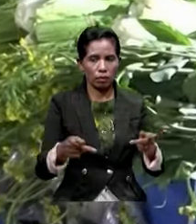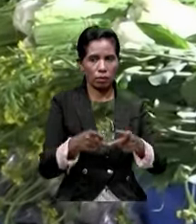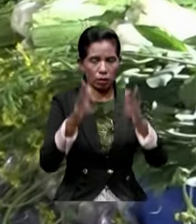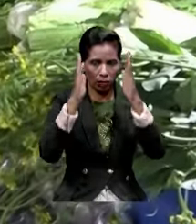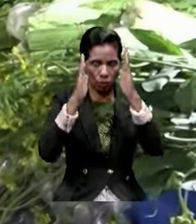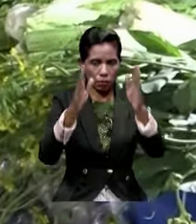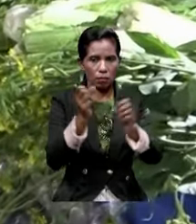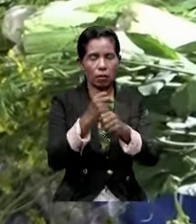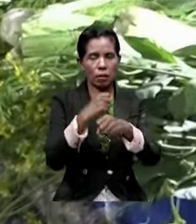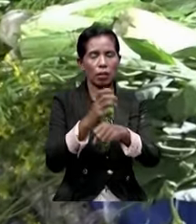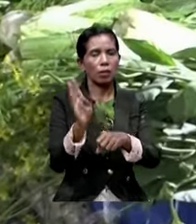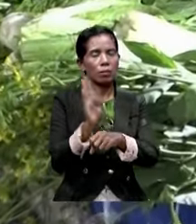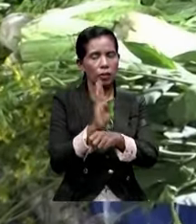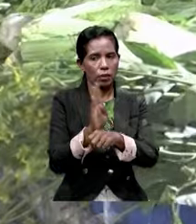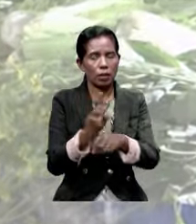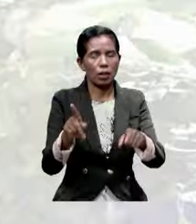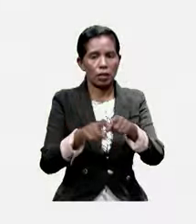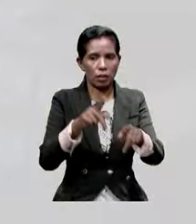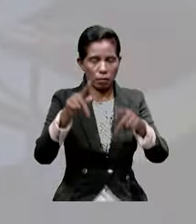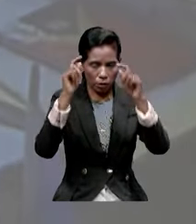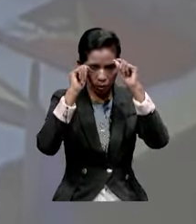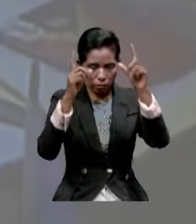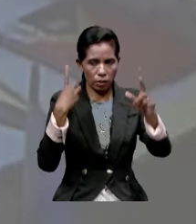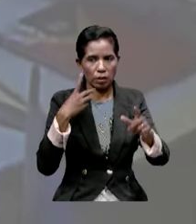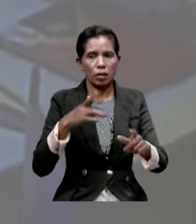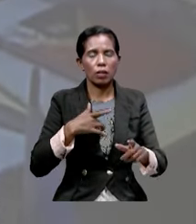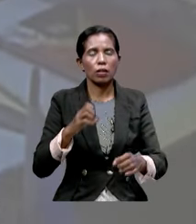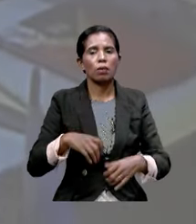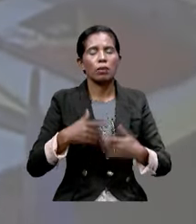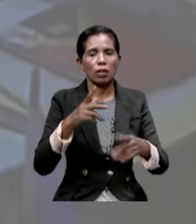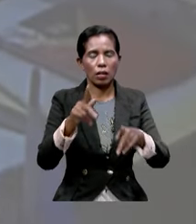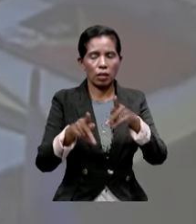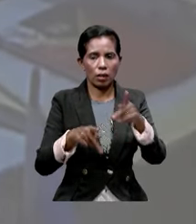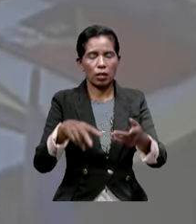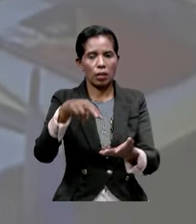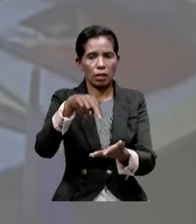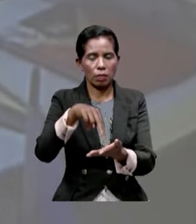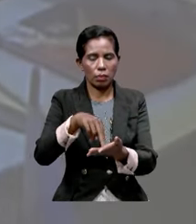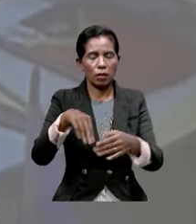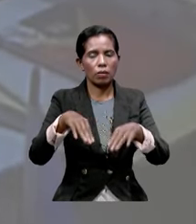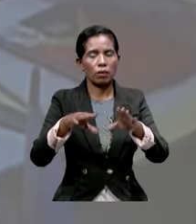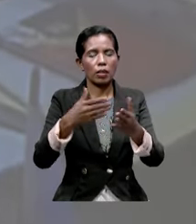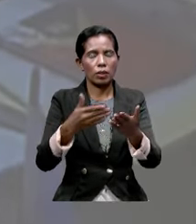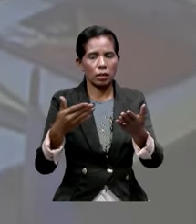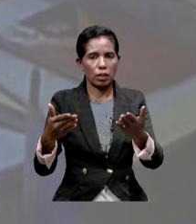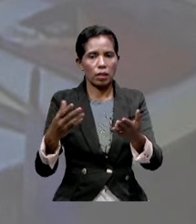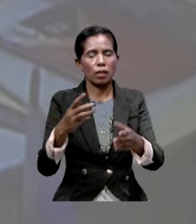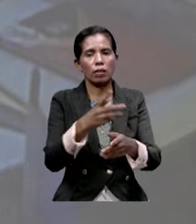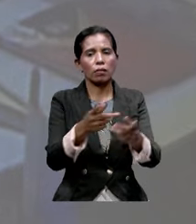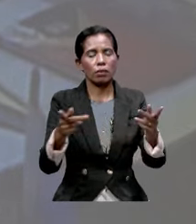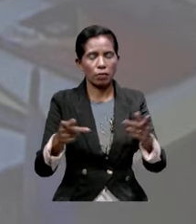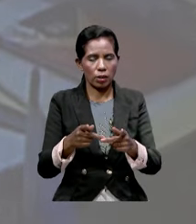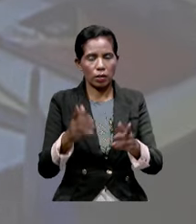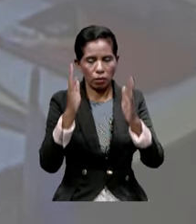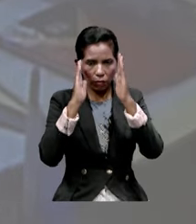para comércio. Hanesan Timoroan, ita sente o insaita ne povo, hambri fansa sangue ninin, enquanto fatem